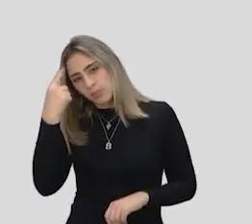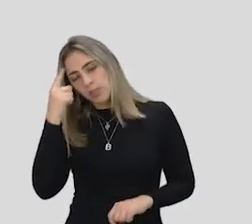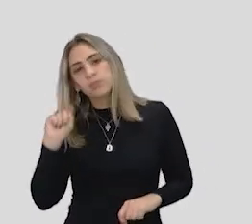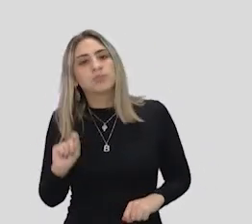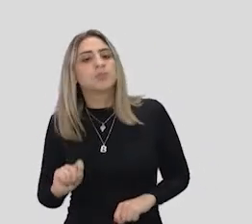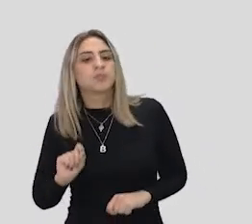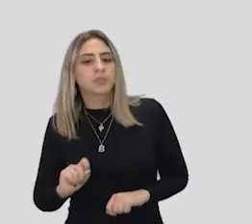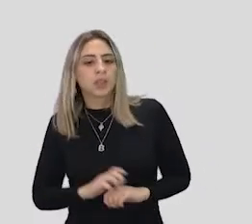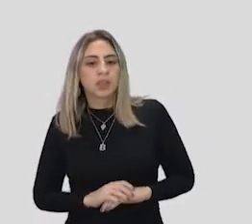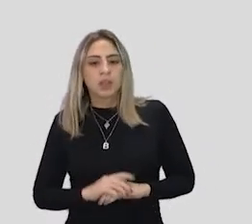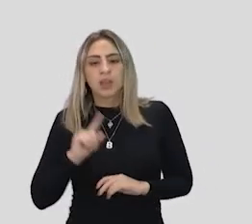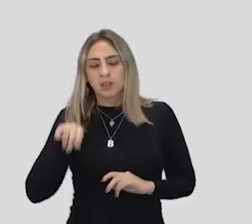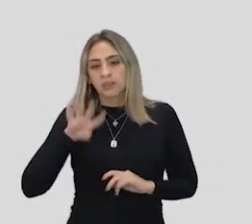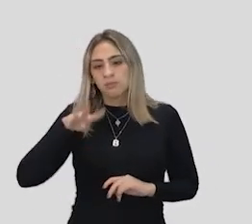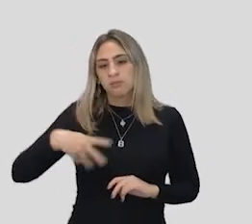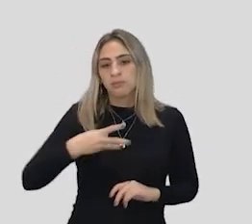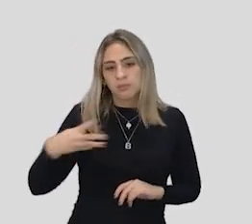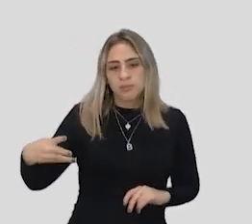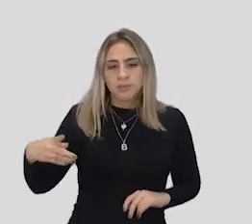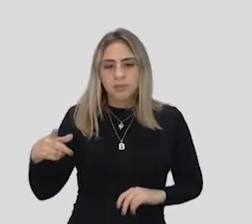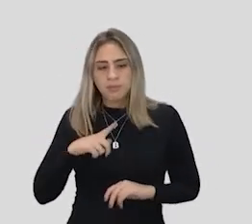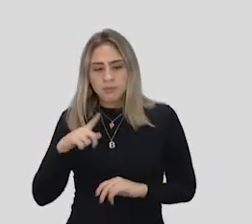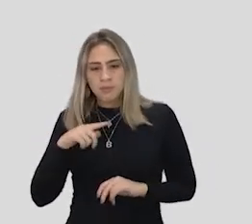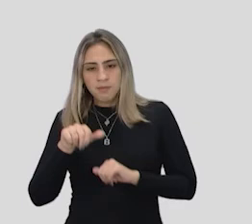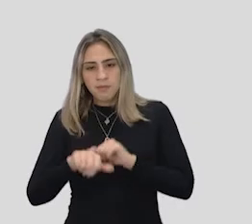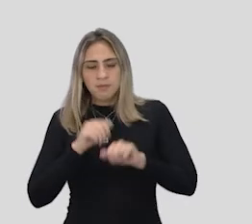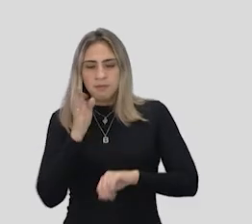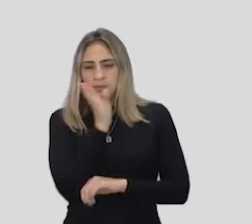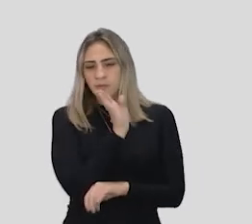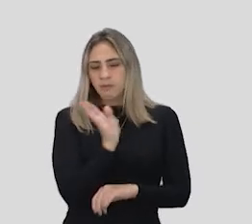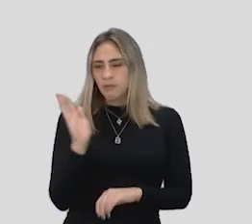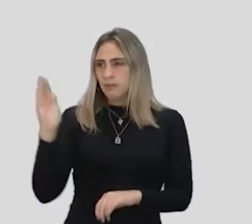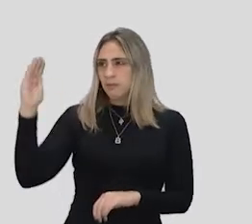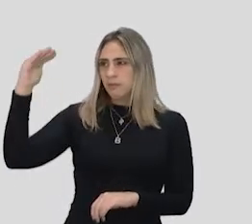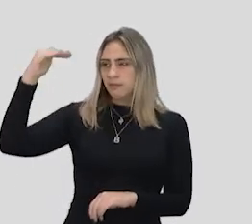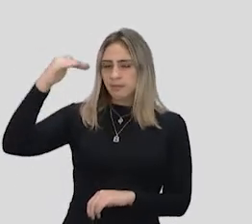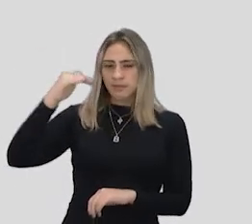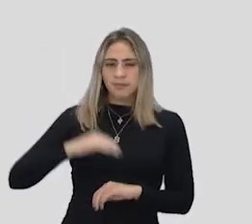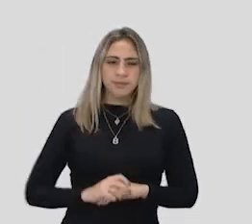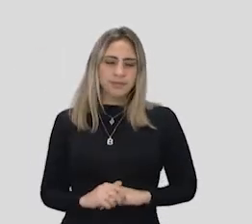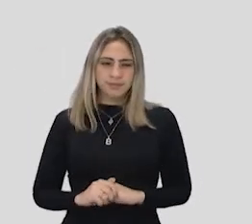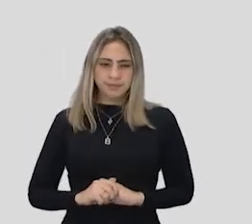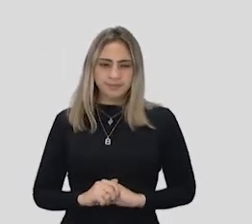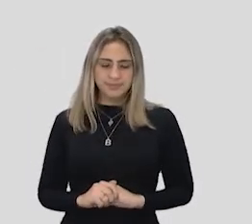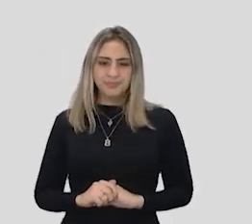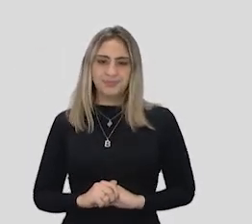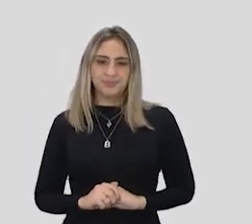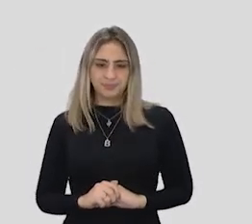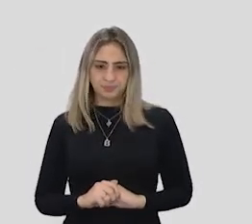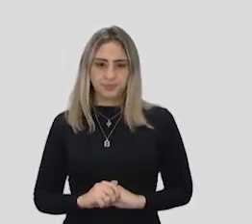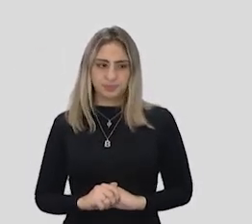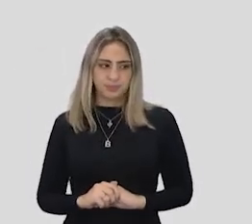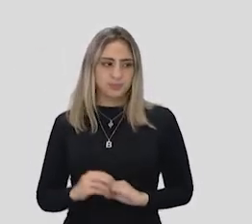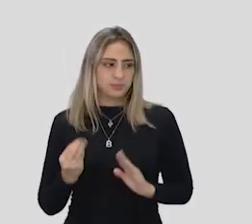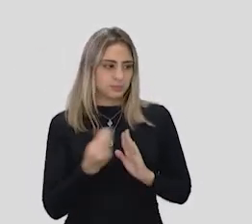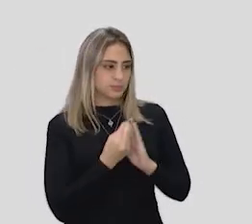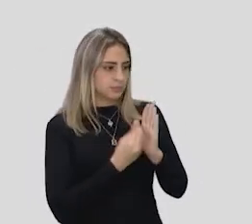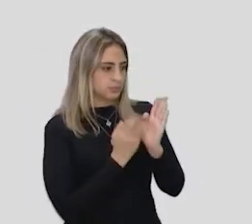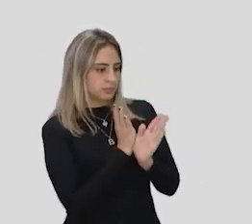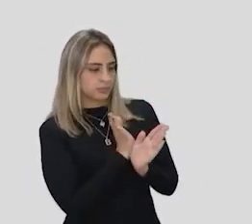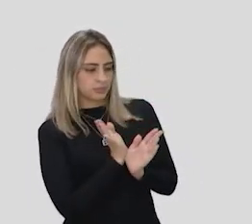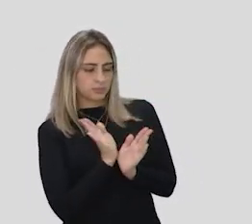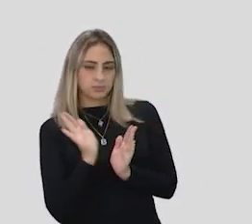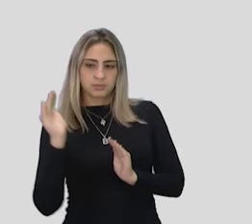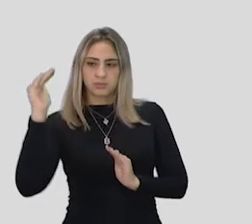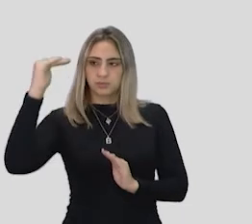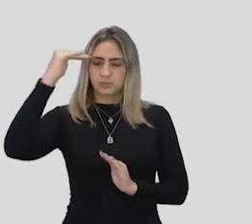seguinte, ó, este gráfico vai dar uma curva, tá certo? Como é exponencial, ela vai ser uma curva crescente